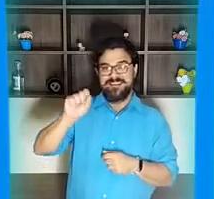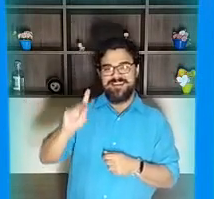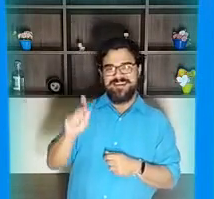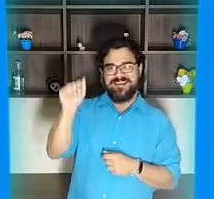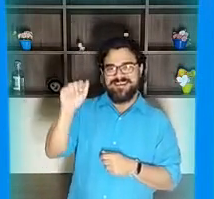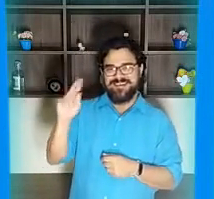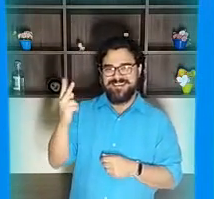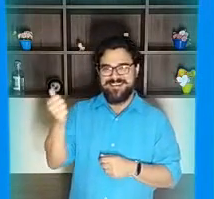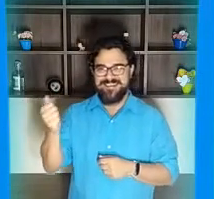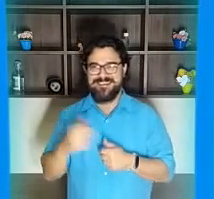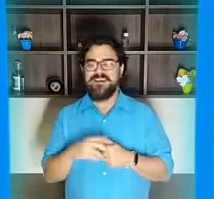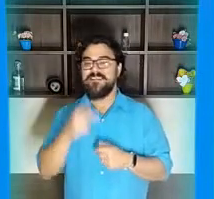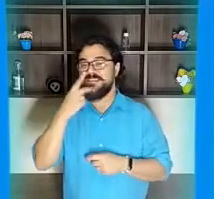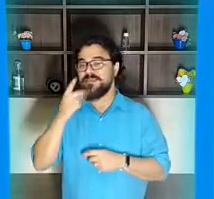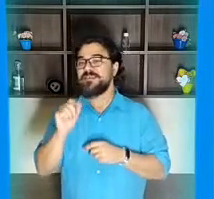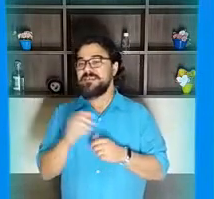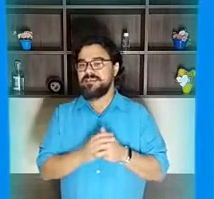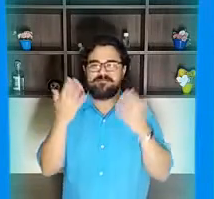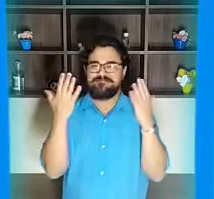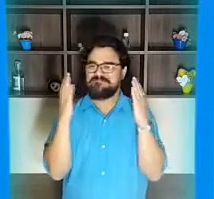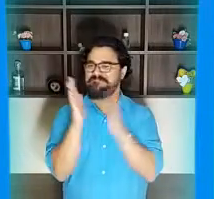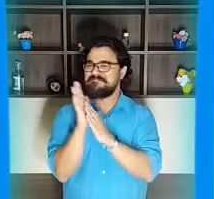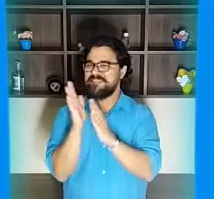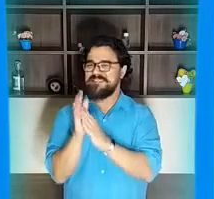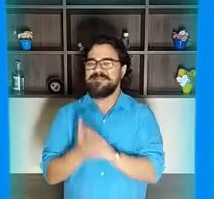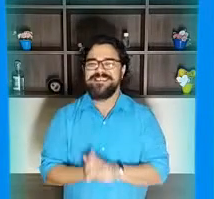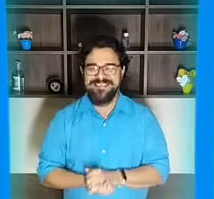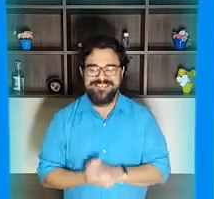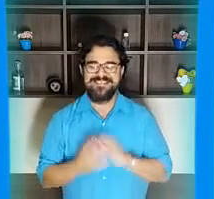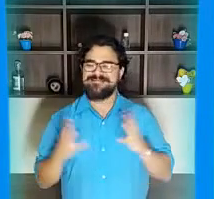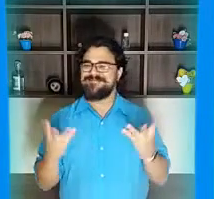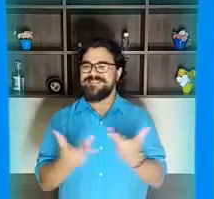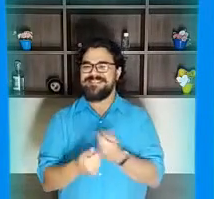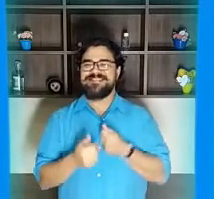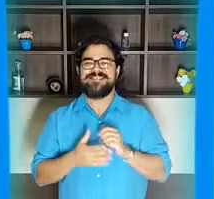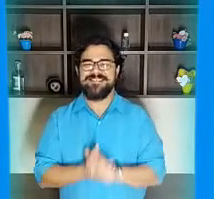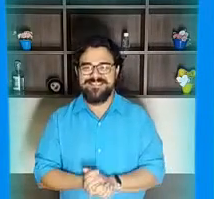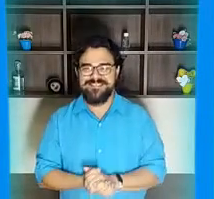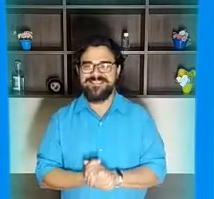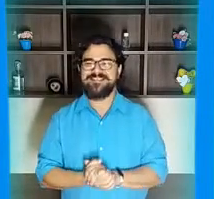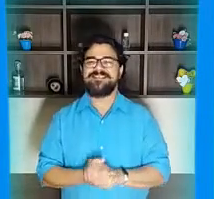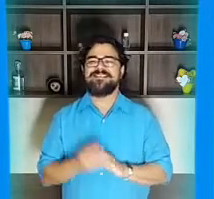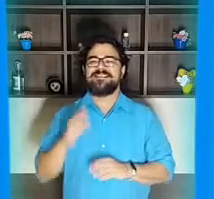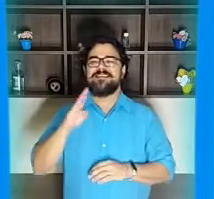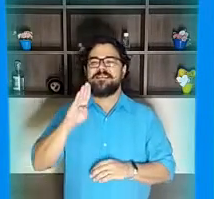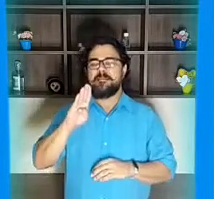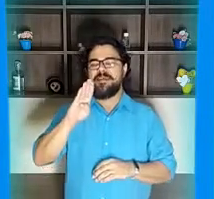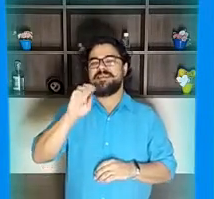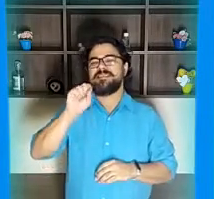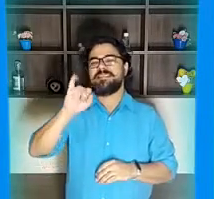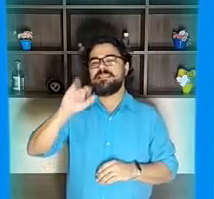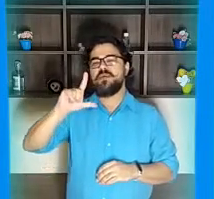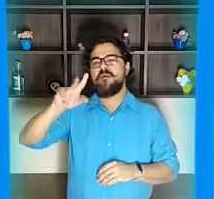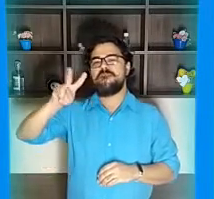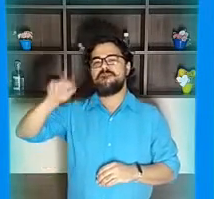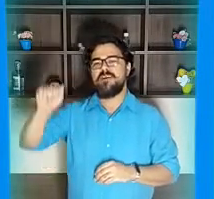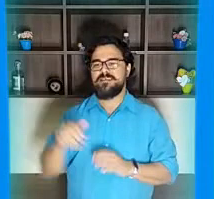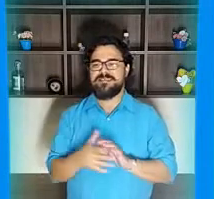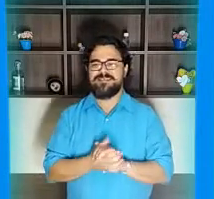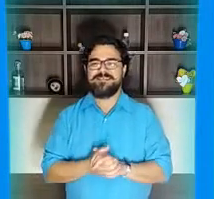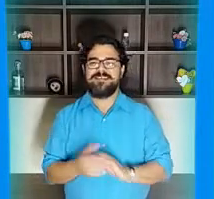ficou muito bom, parabéns. T. Silva falou, emoção essa lindeza de grupo,